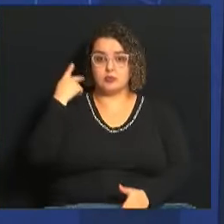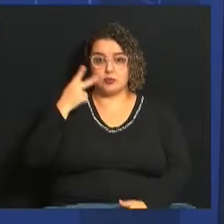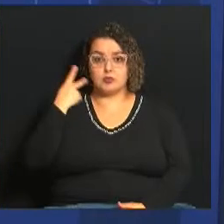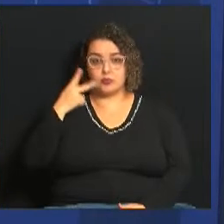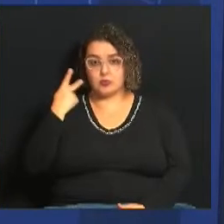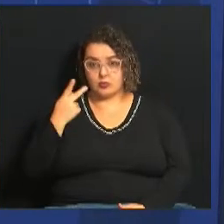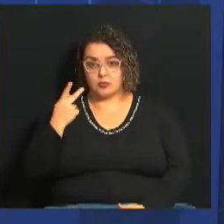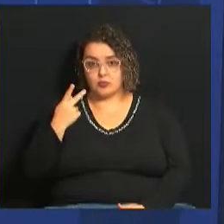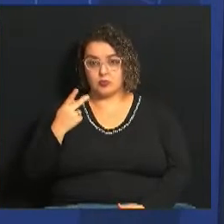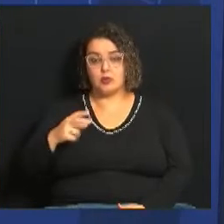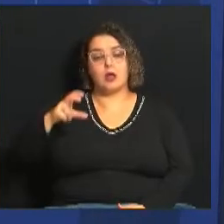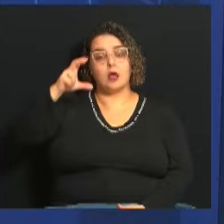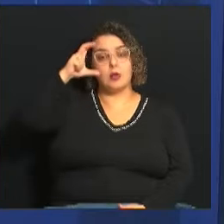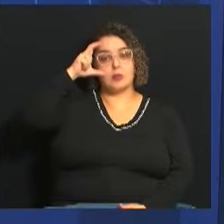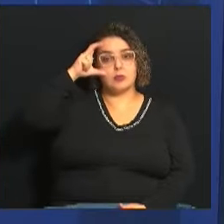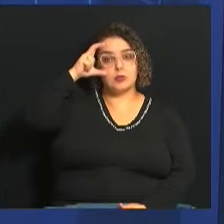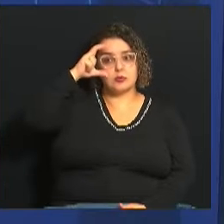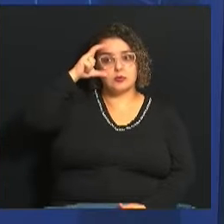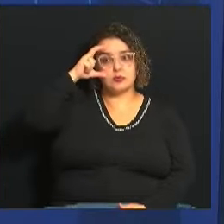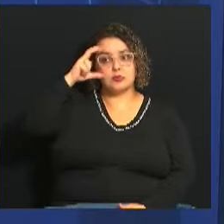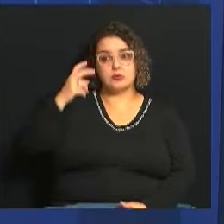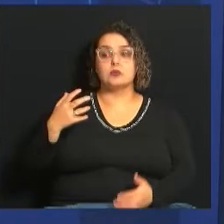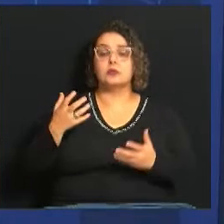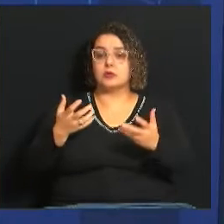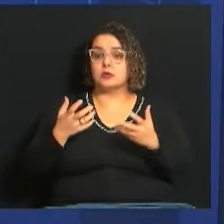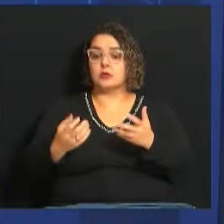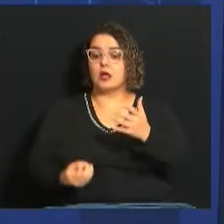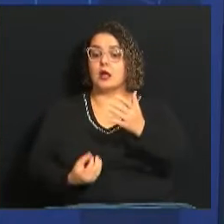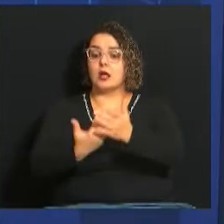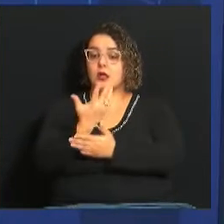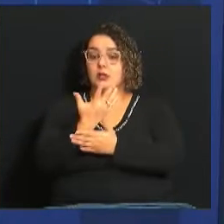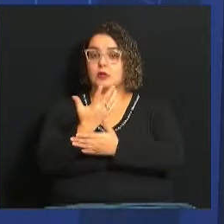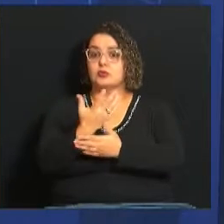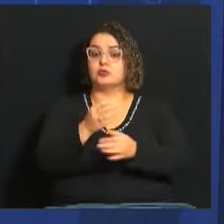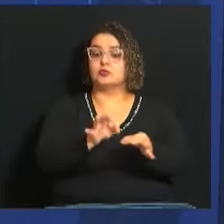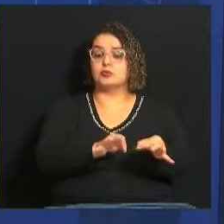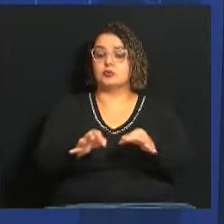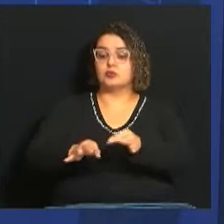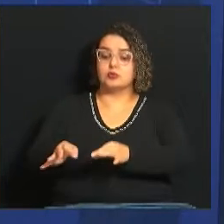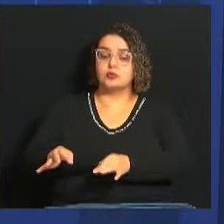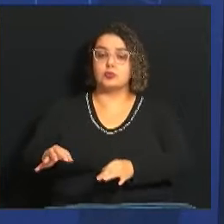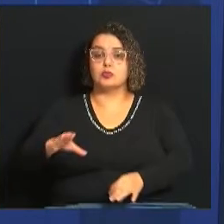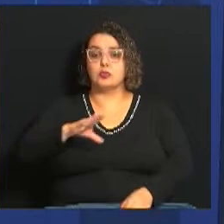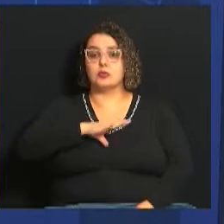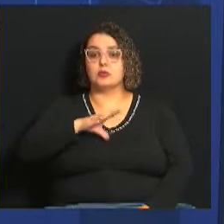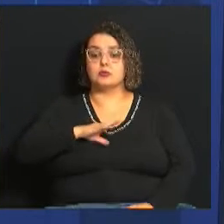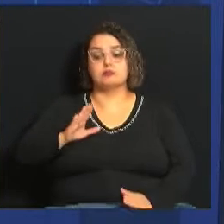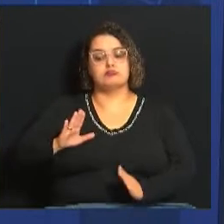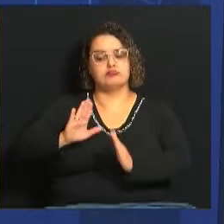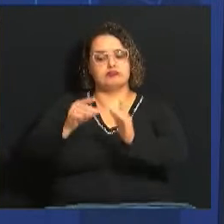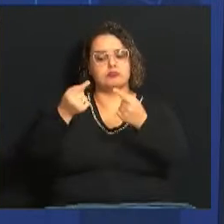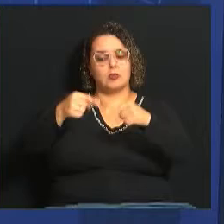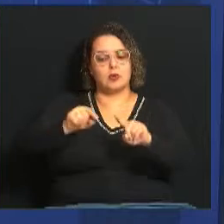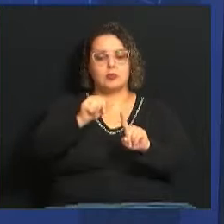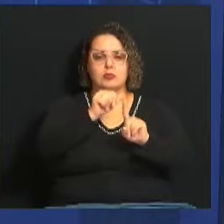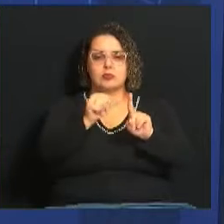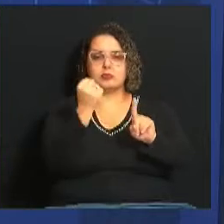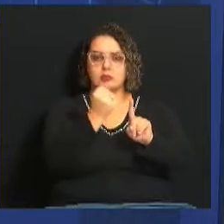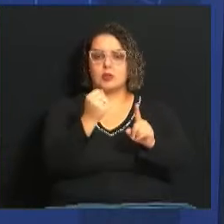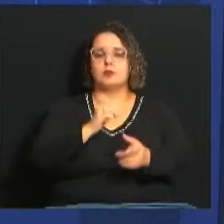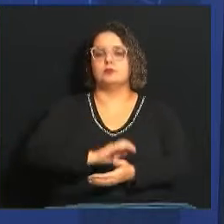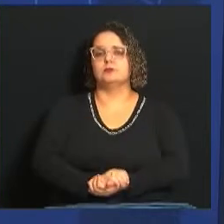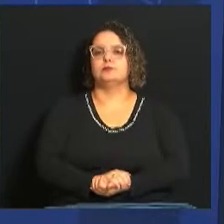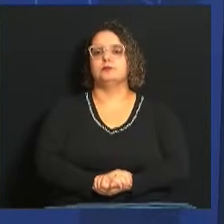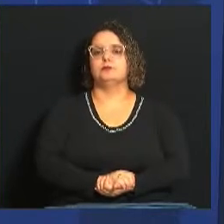vereador Carlinhos Camelô, que quer a criação do Programa Municipal de Enfrentamento ao Feminicídio.